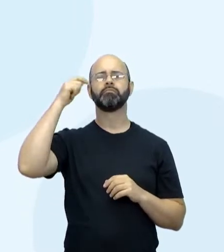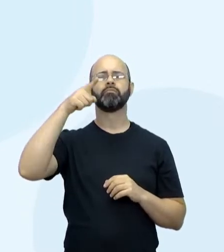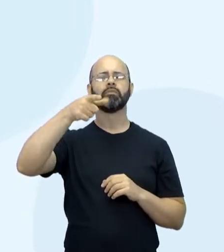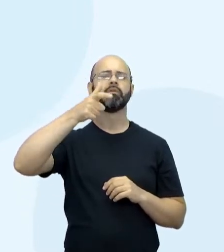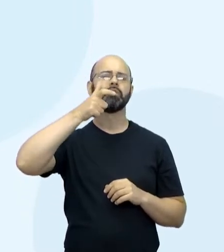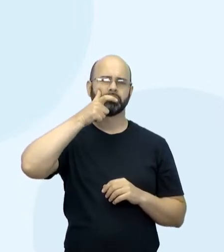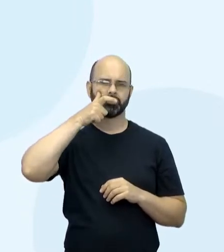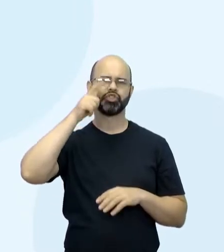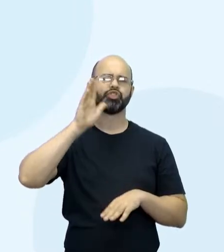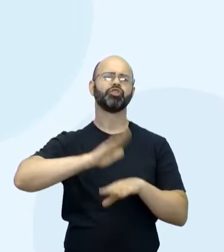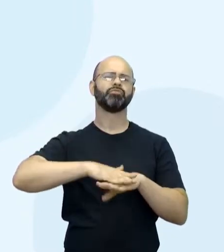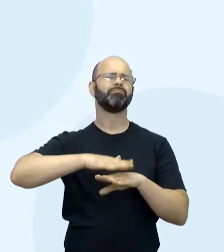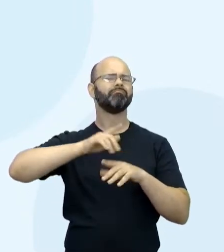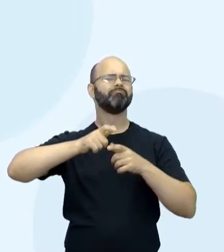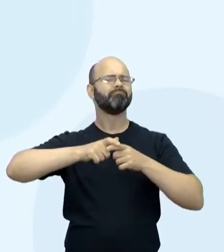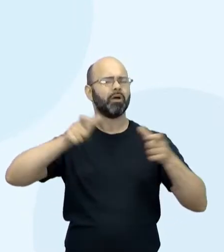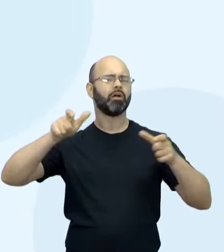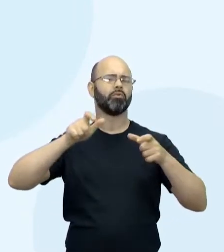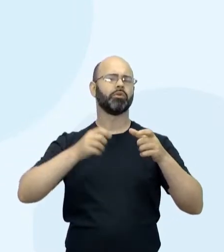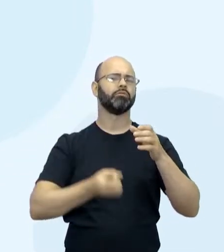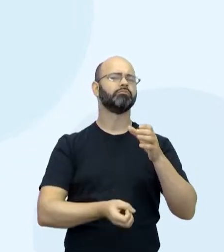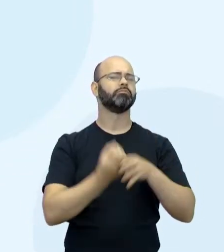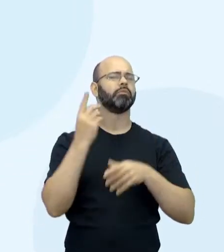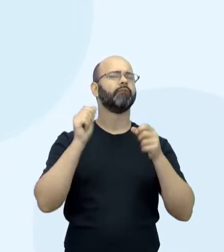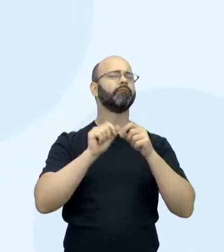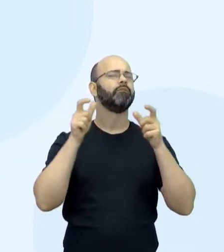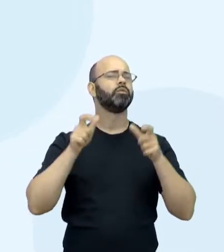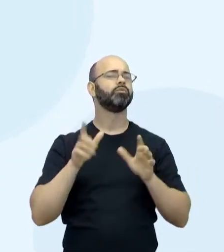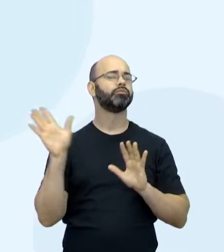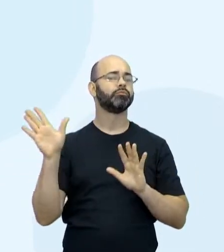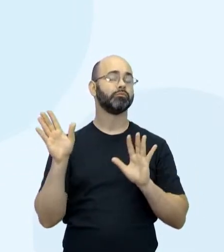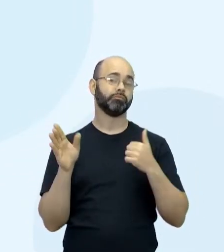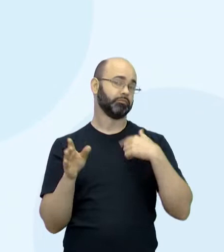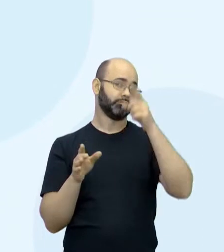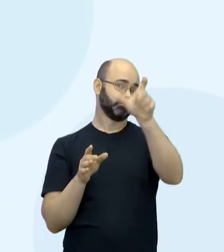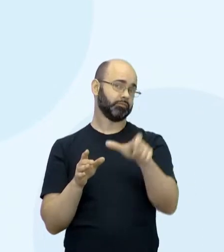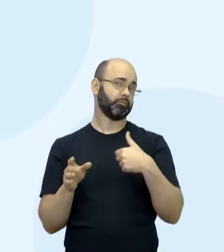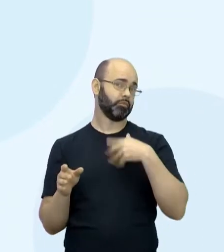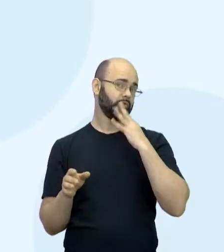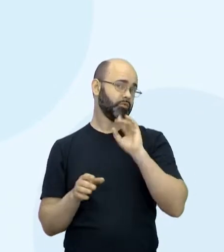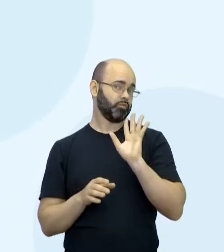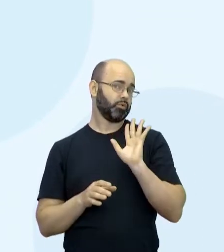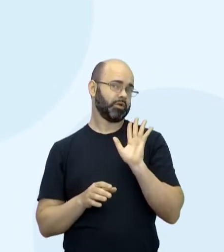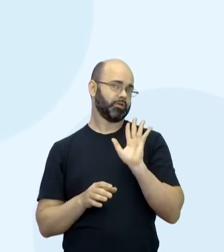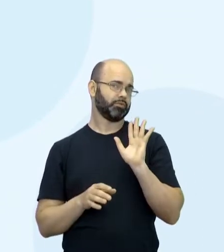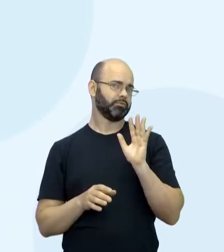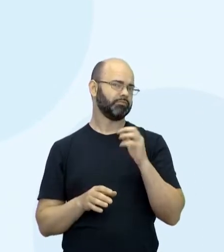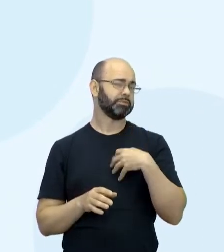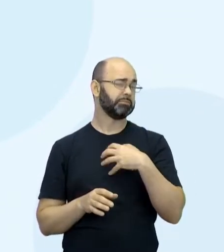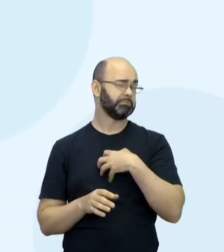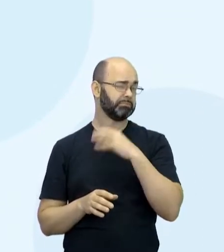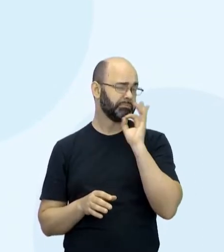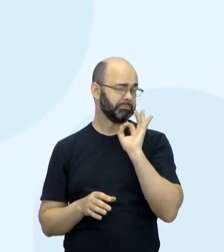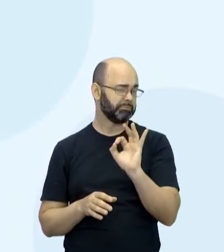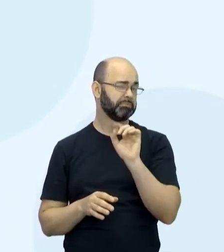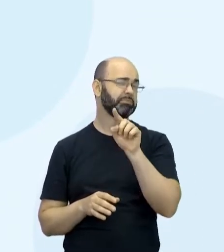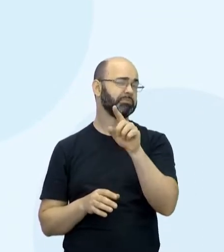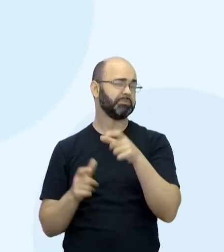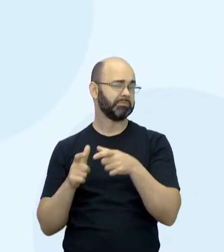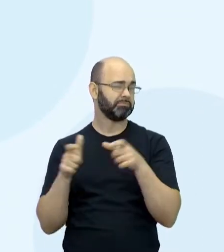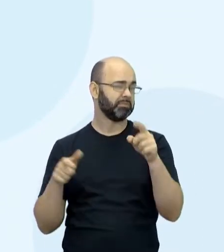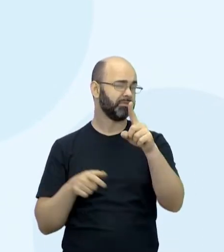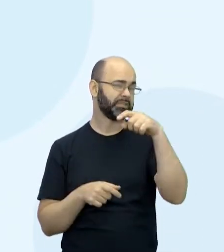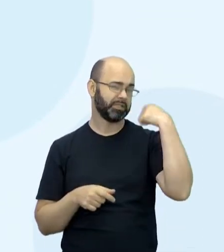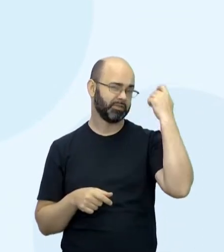você assiste? Eu nem te conheço, eu não sei quem você é, mas muito provavelmente os filmes que